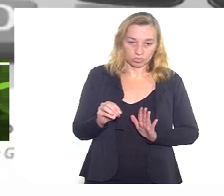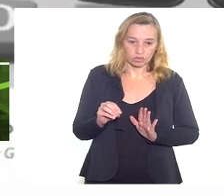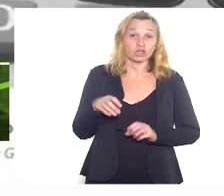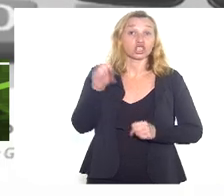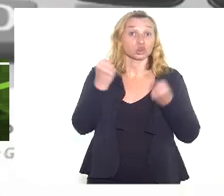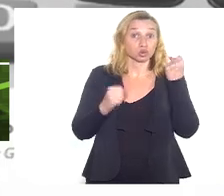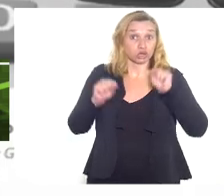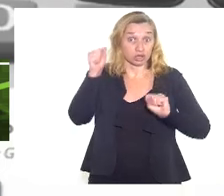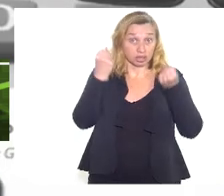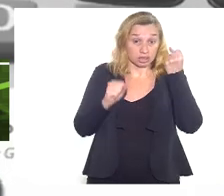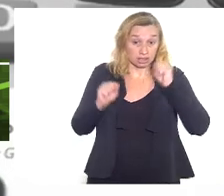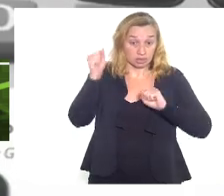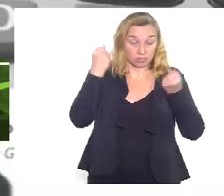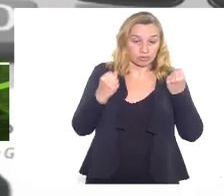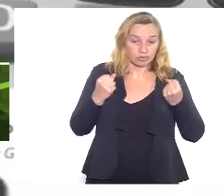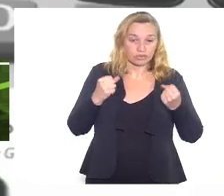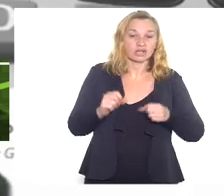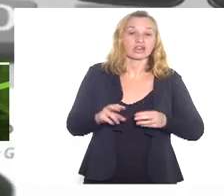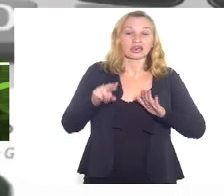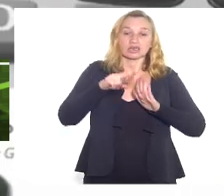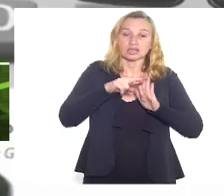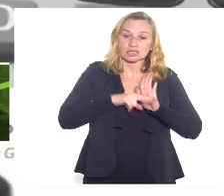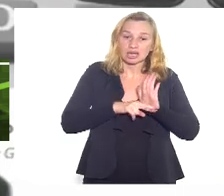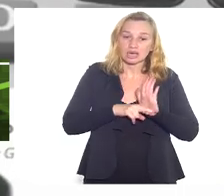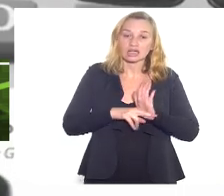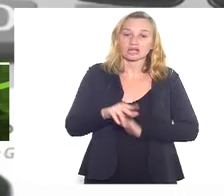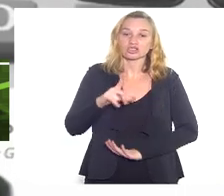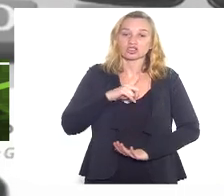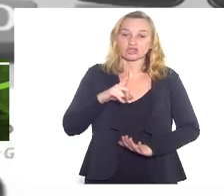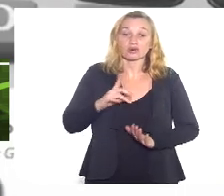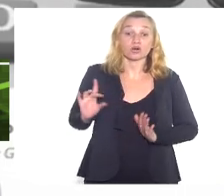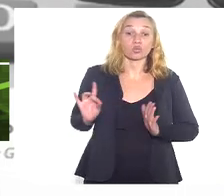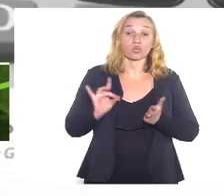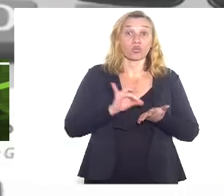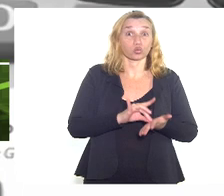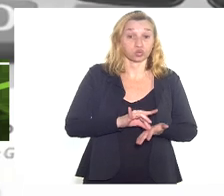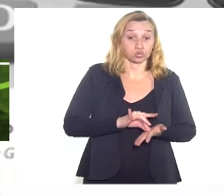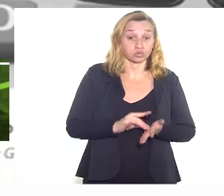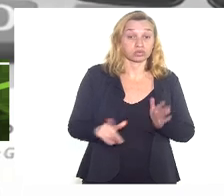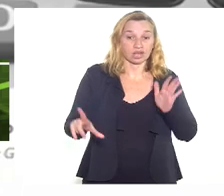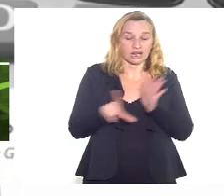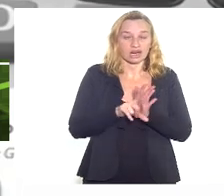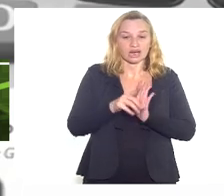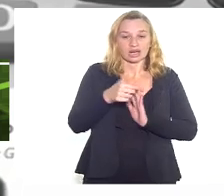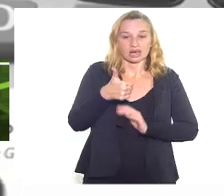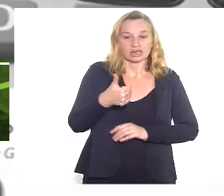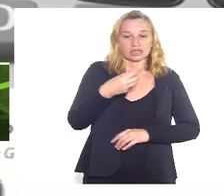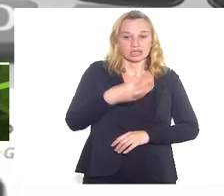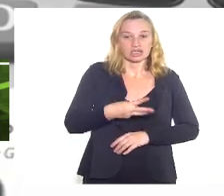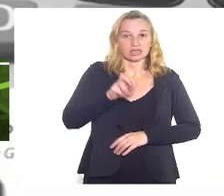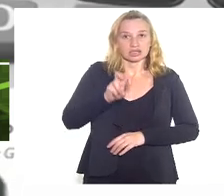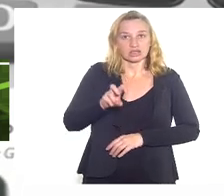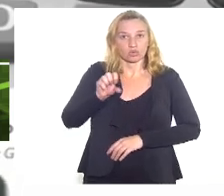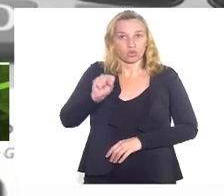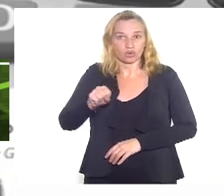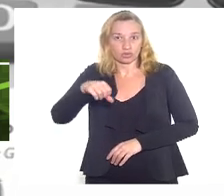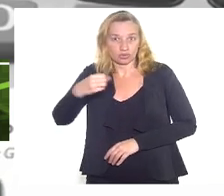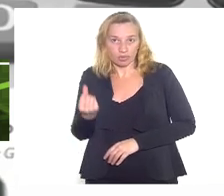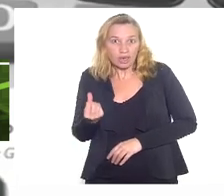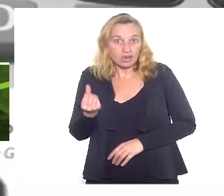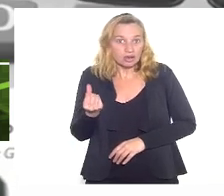Industrialização. Essas regras, elas tiveram como origem a Lei 13.586